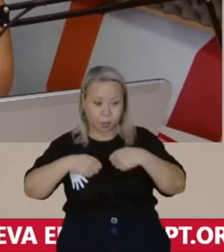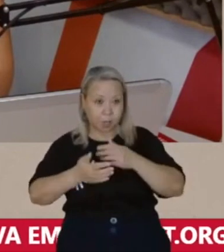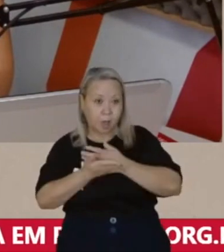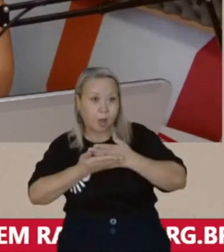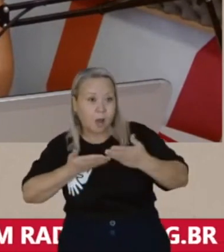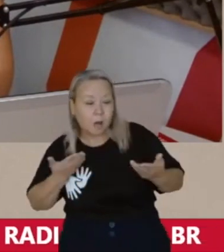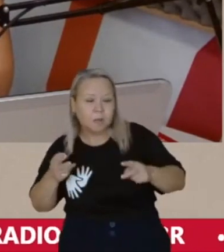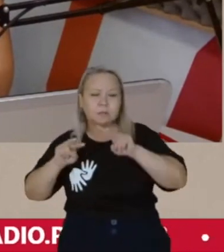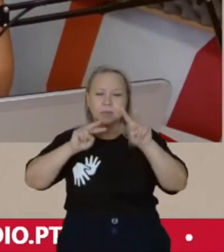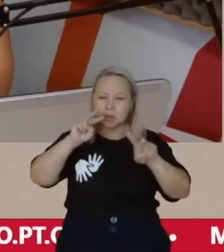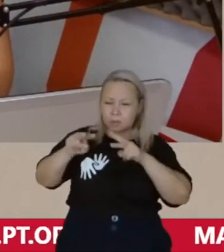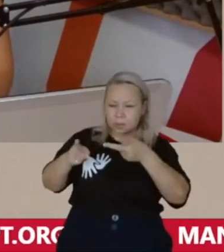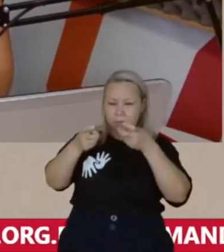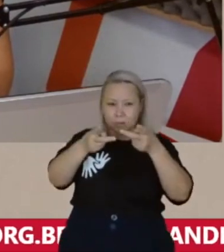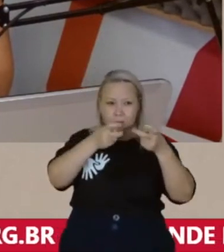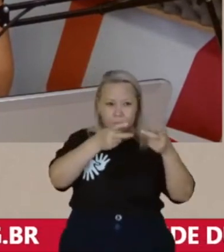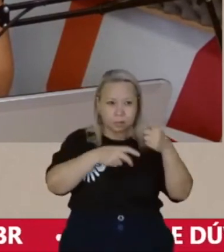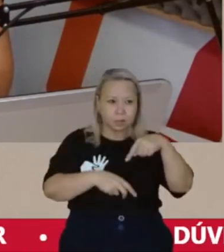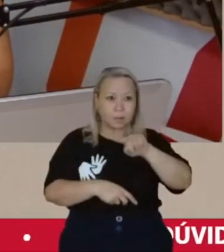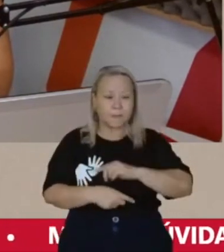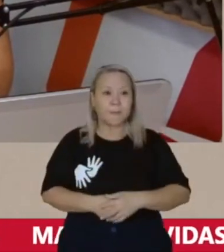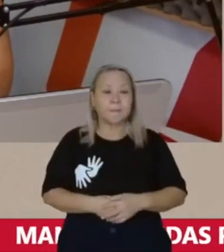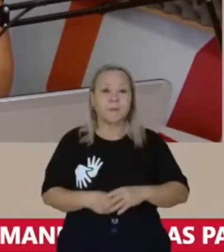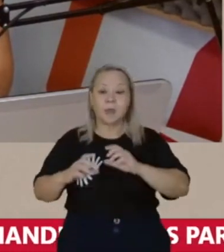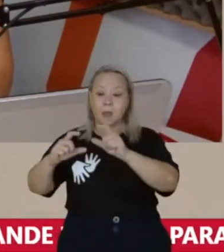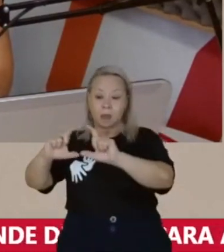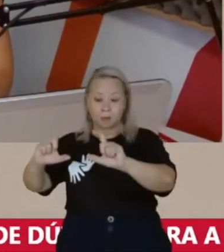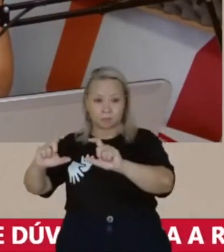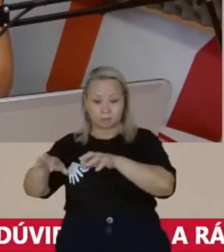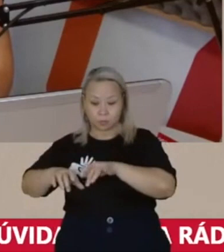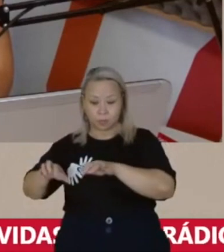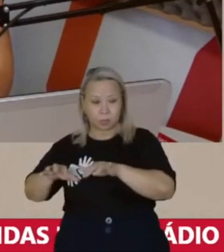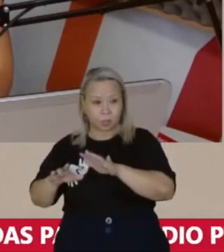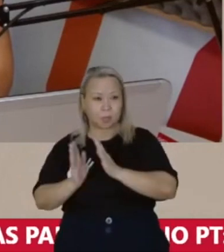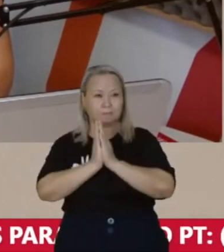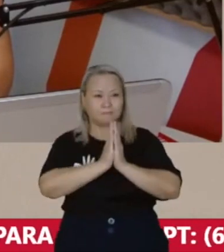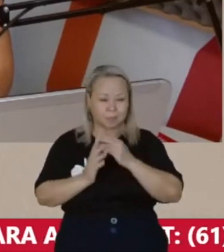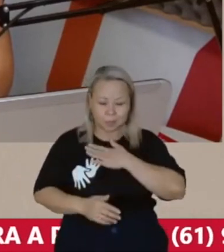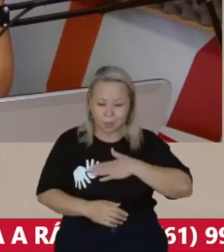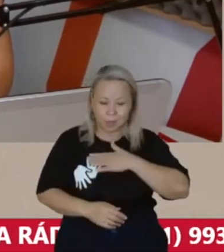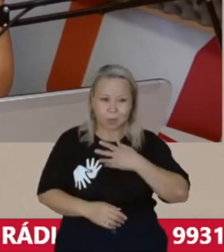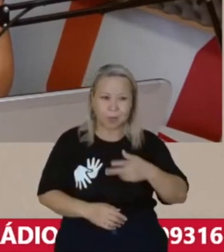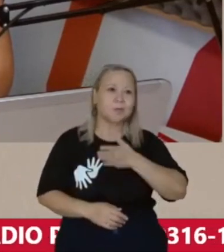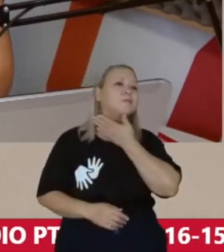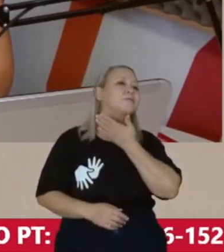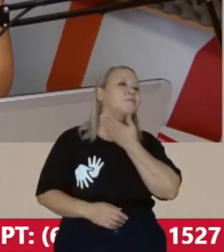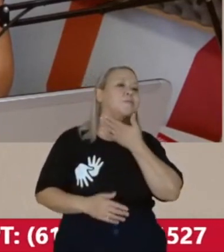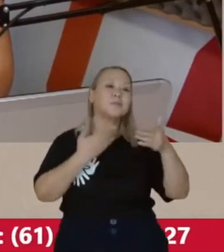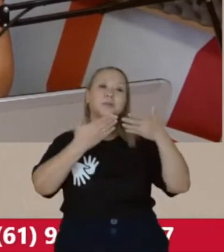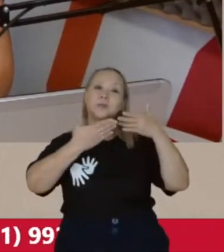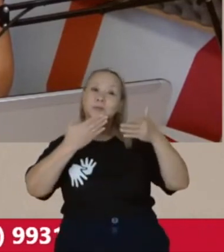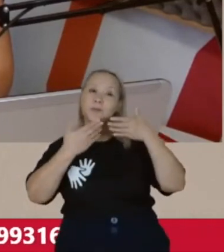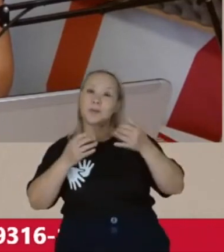dar visibilidade a isso. Olha, o pessoal aqui no chat está adorando o nosso bate-papo, a nossa prosa.